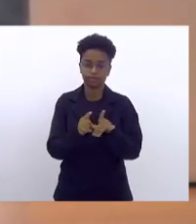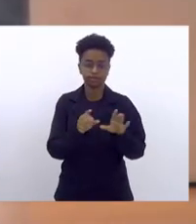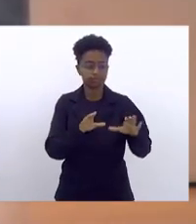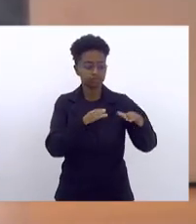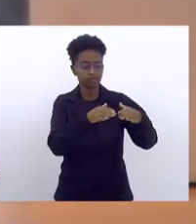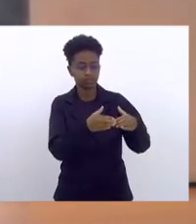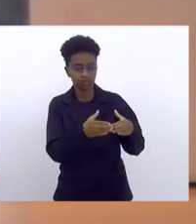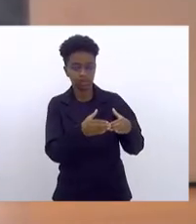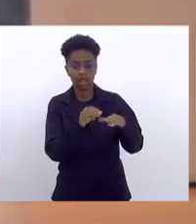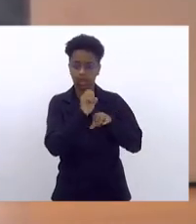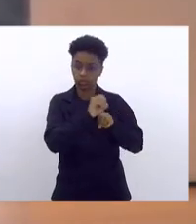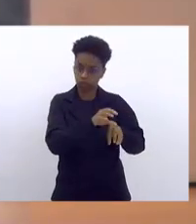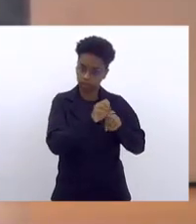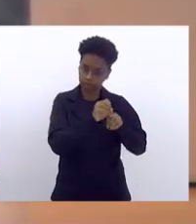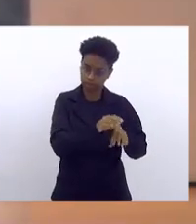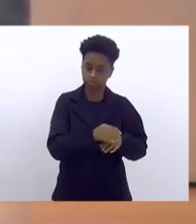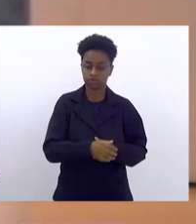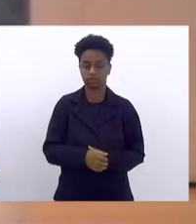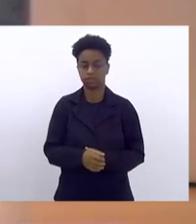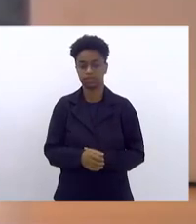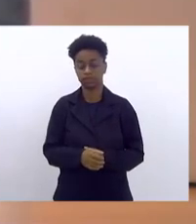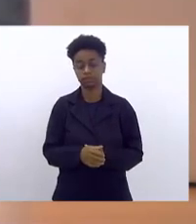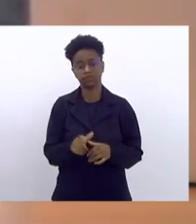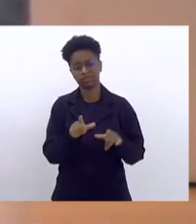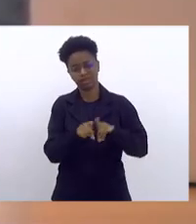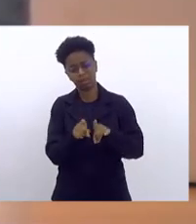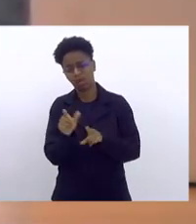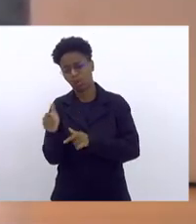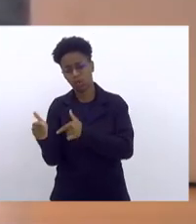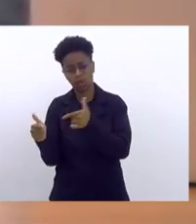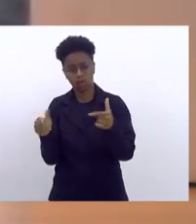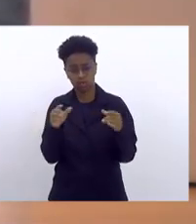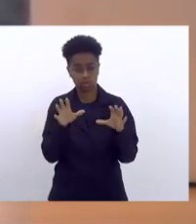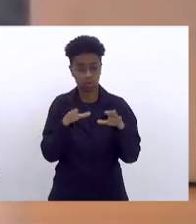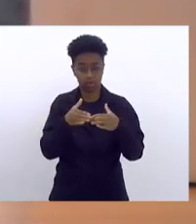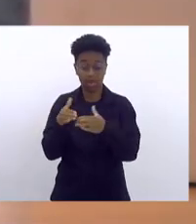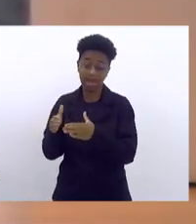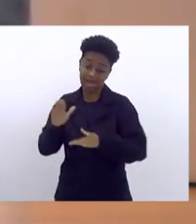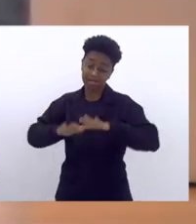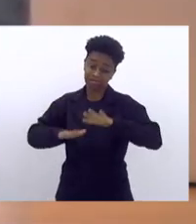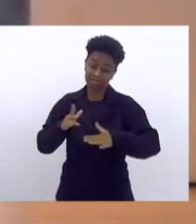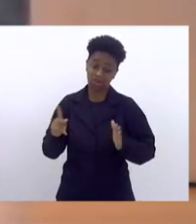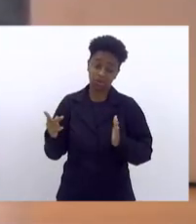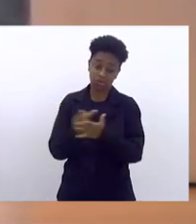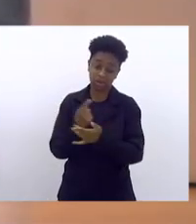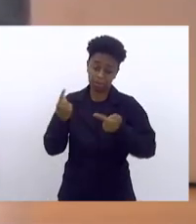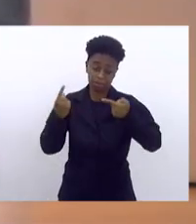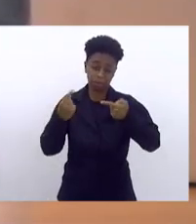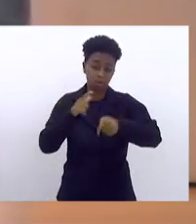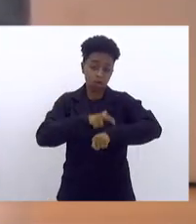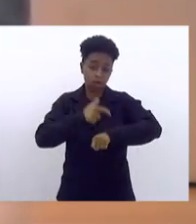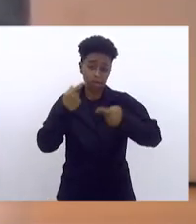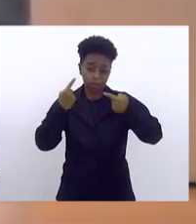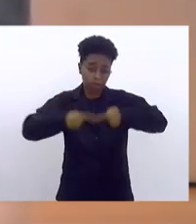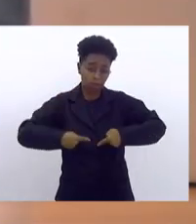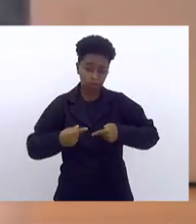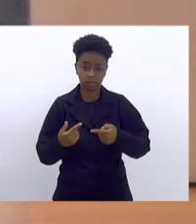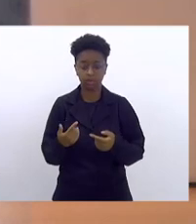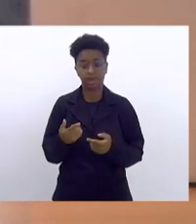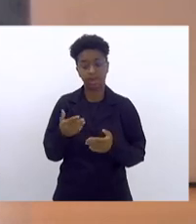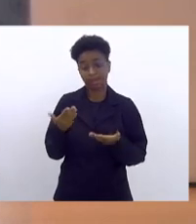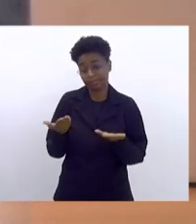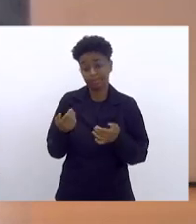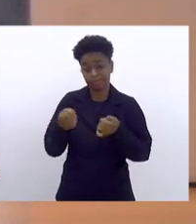da comissão de educação e de outras comissões e às vezes as reuniões elas se chocam as audiências e a gente precisa